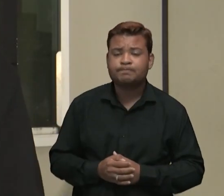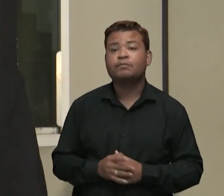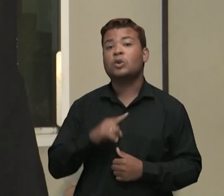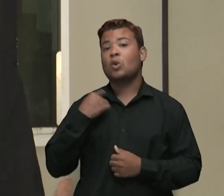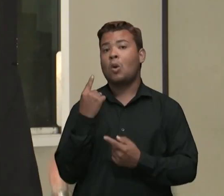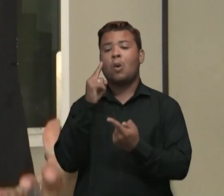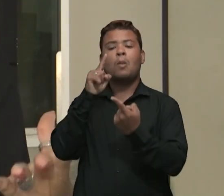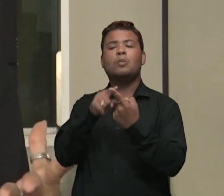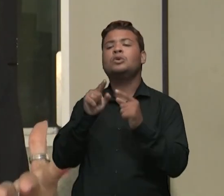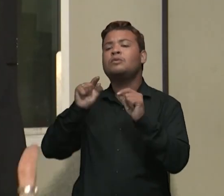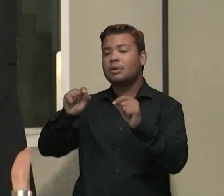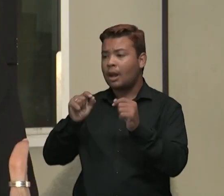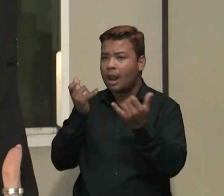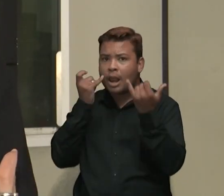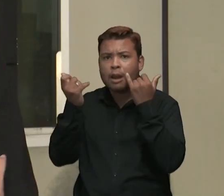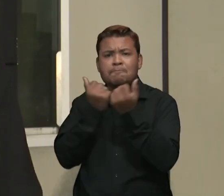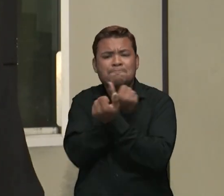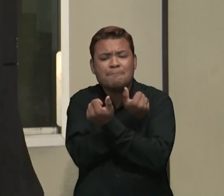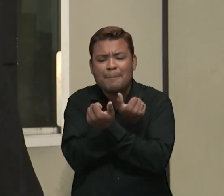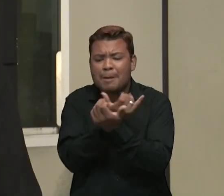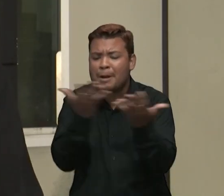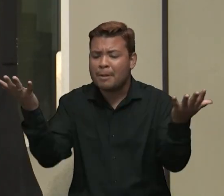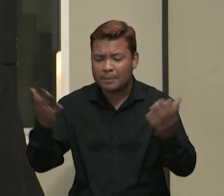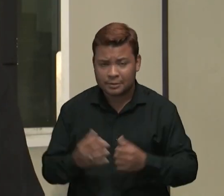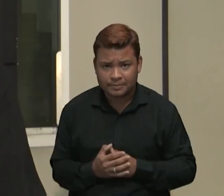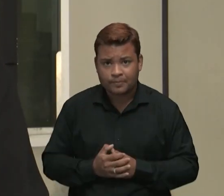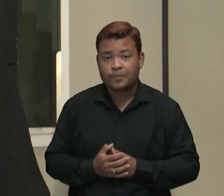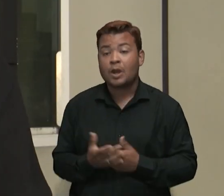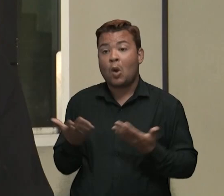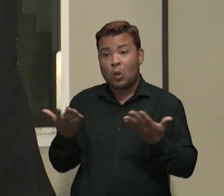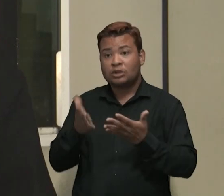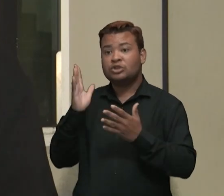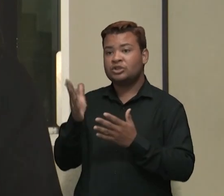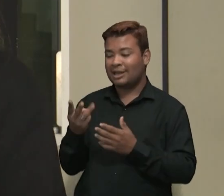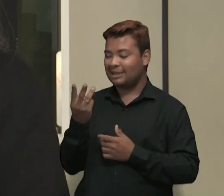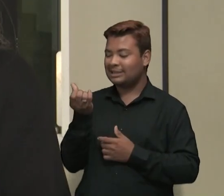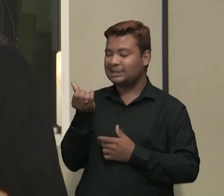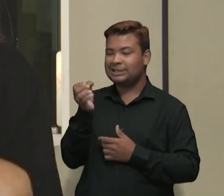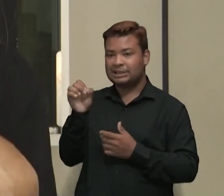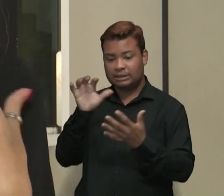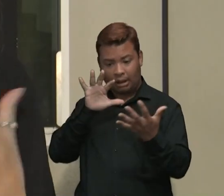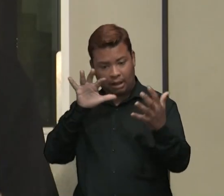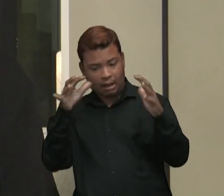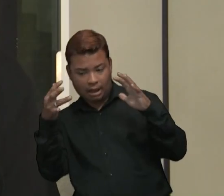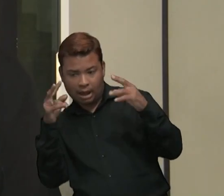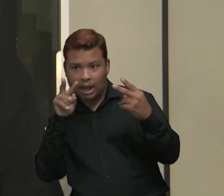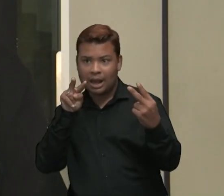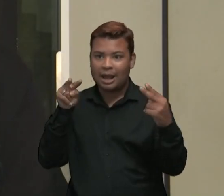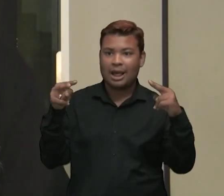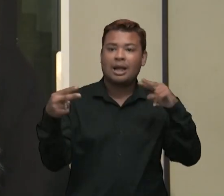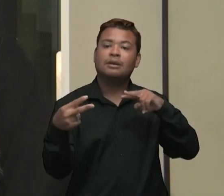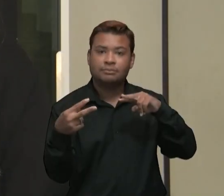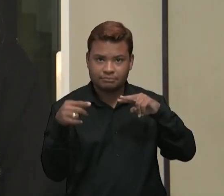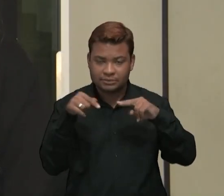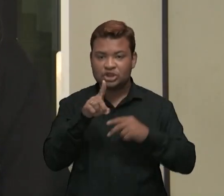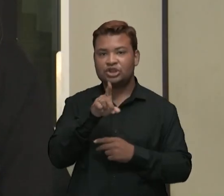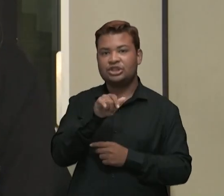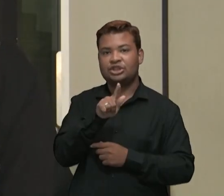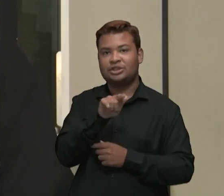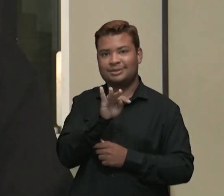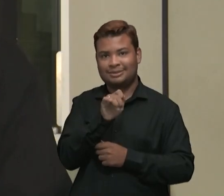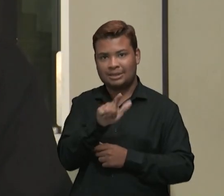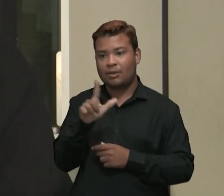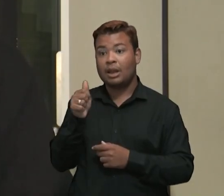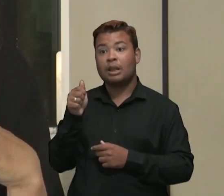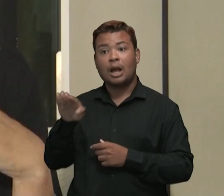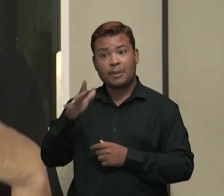esse acesso. Hoje nós já temos ele em 360 no Digital Lab, que as pessoas já têm acesso, e estamos